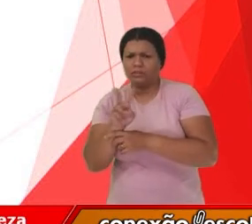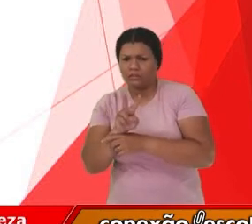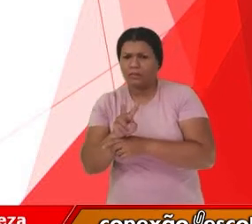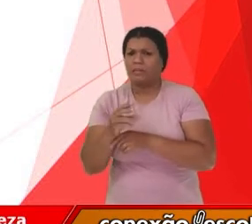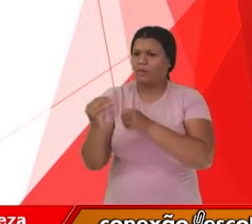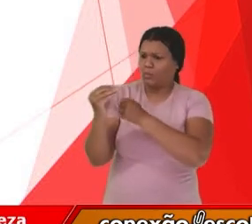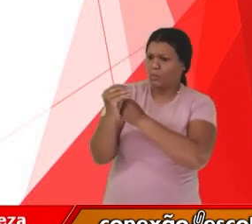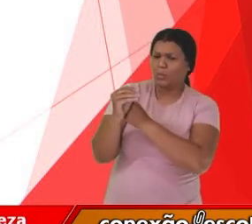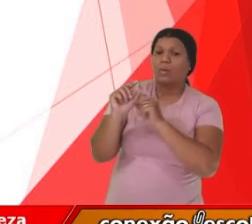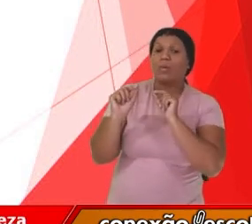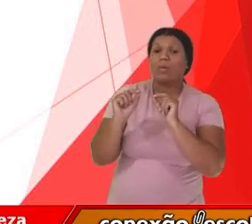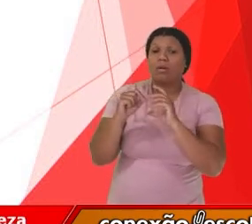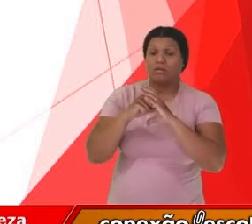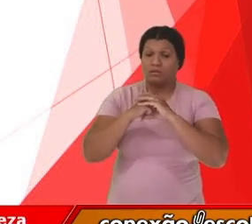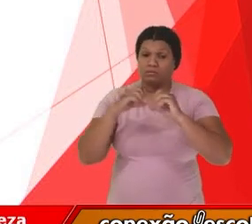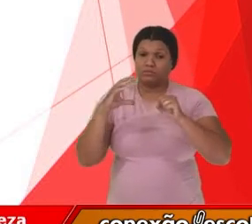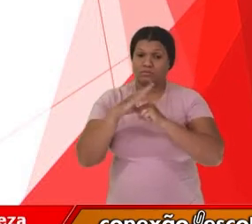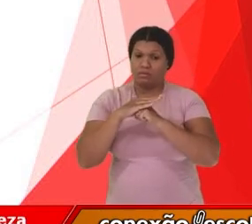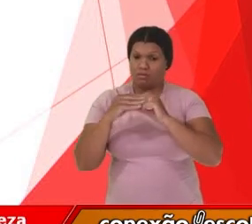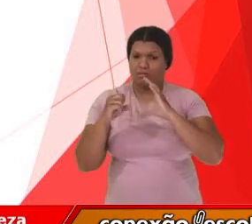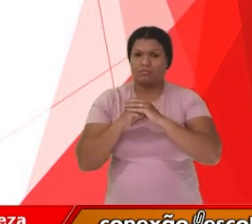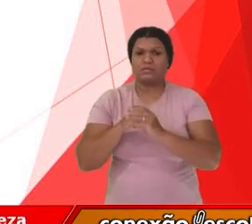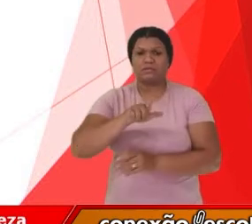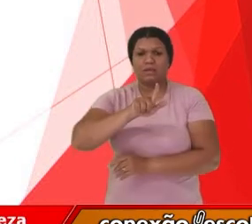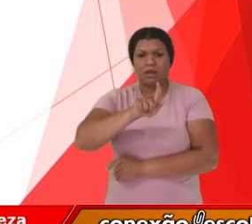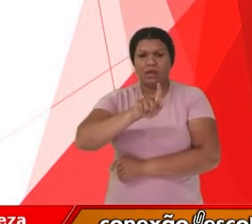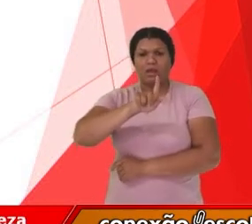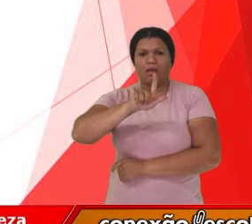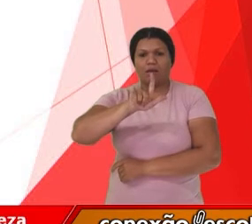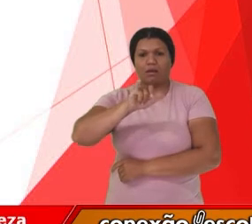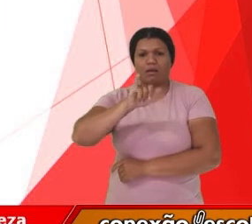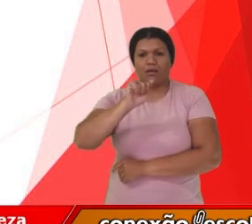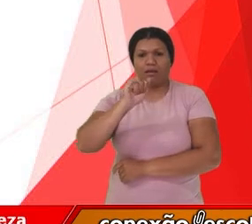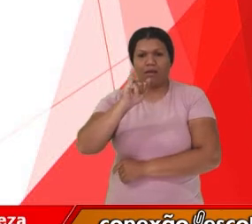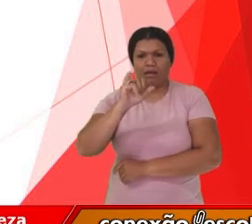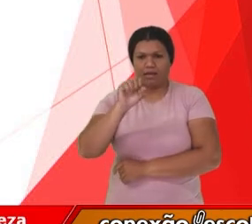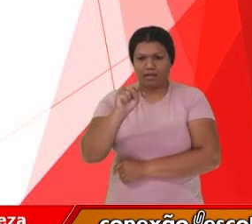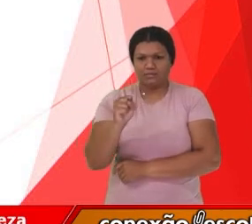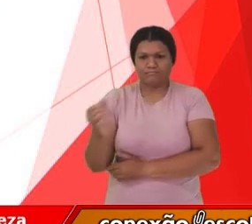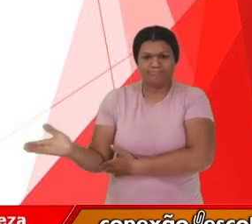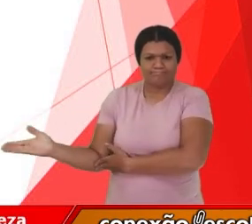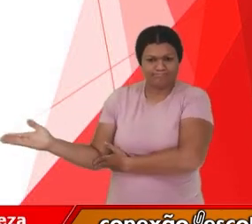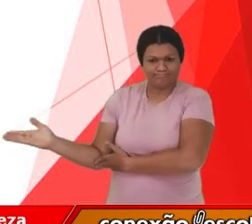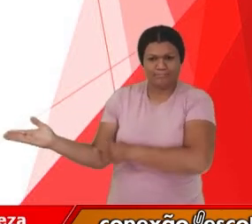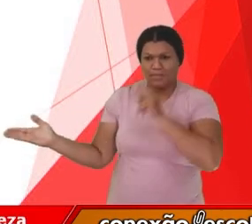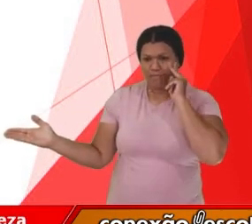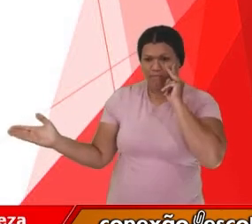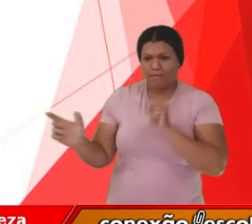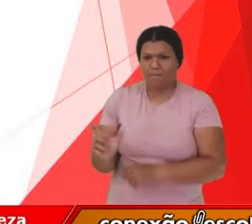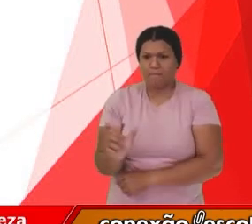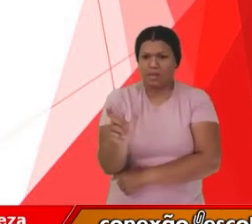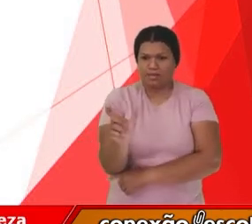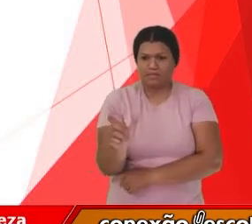células gliais, como mostra a palavra que eu aponto com a minha seta.